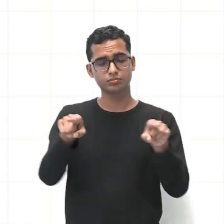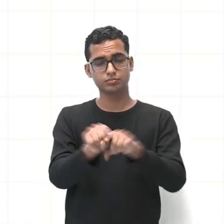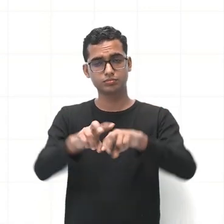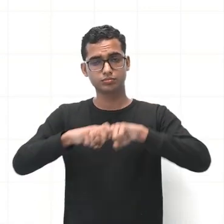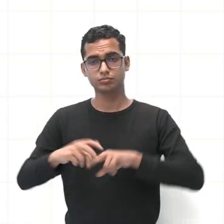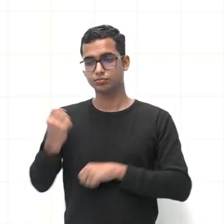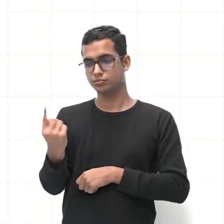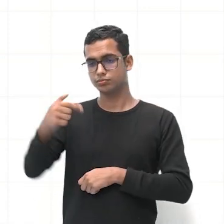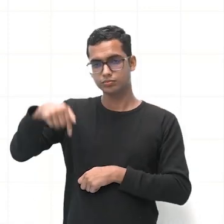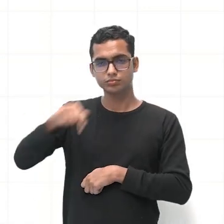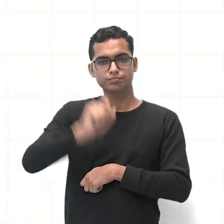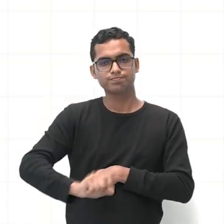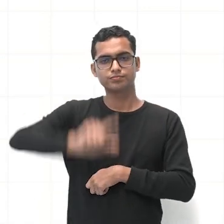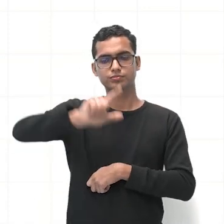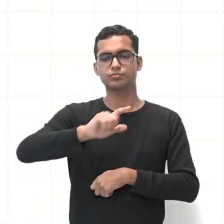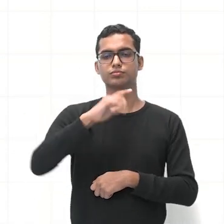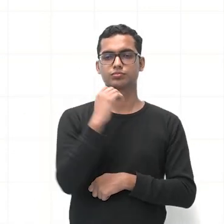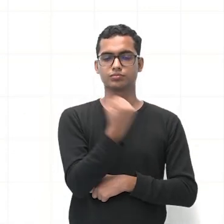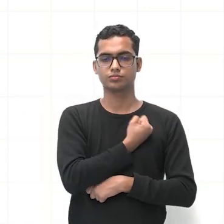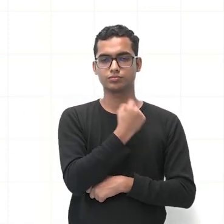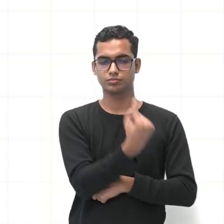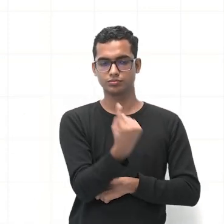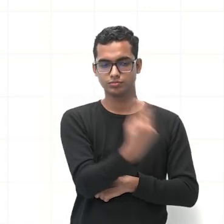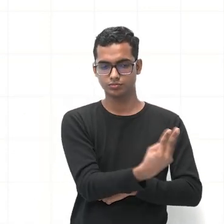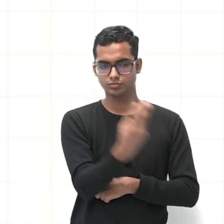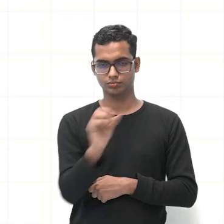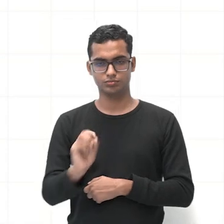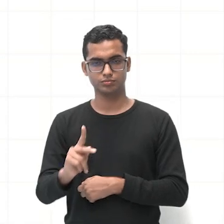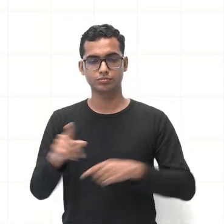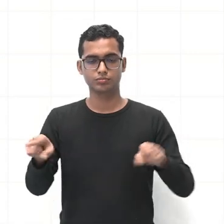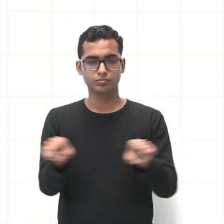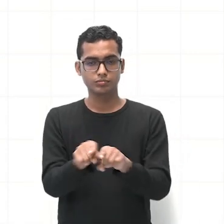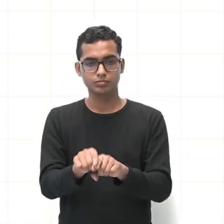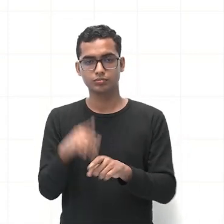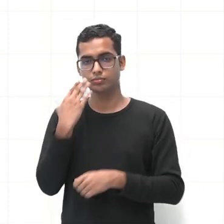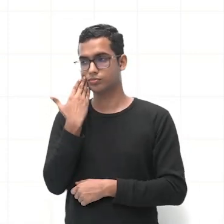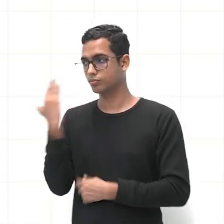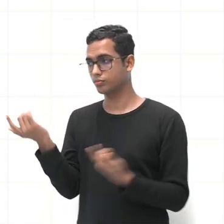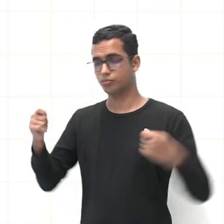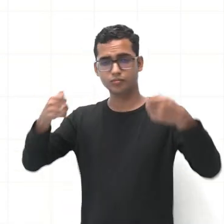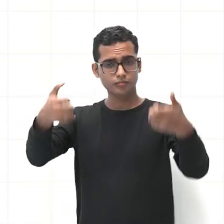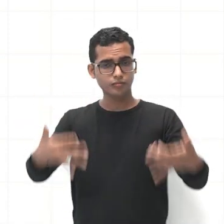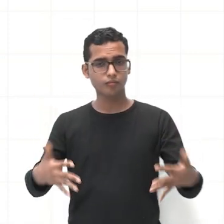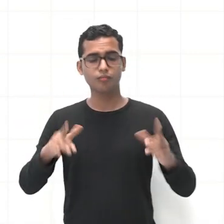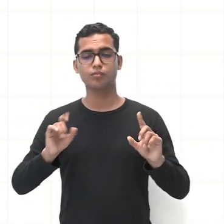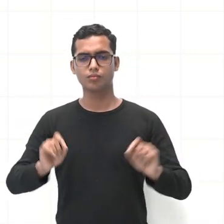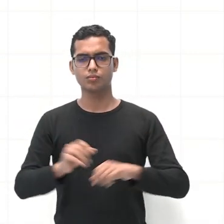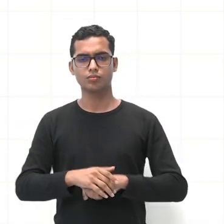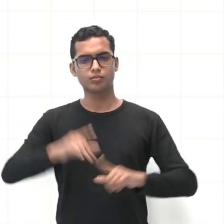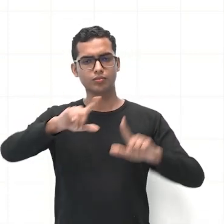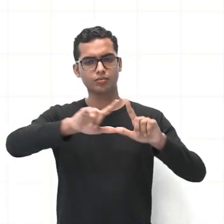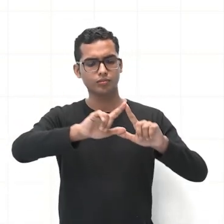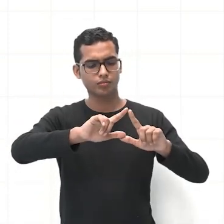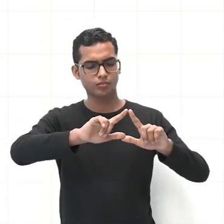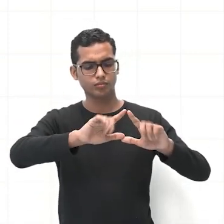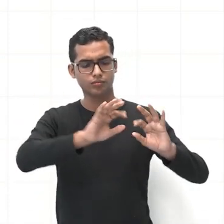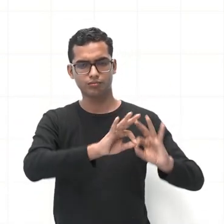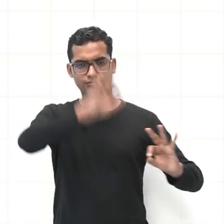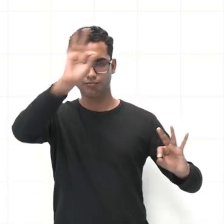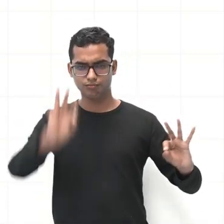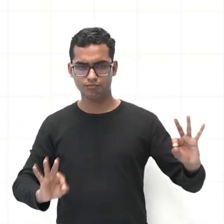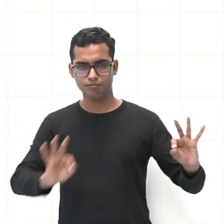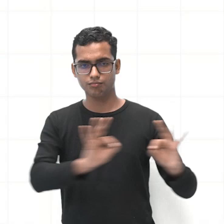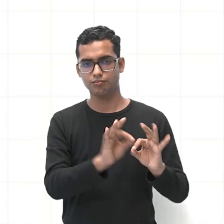que 13. Então, também é uma sentença verdadeira. Então, podemos dizer que esse triângulo aqui, ó, com essas dimensões